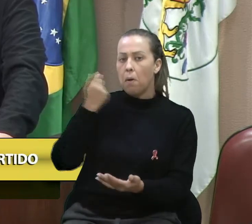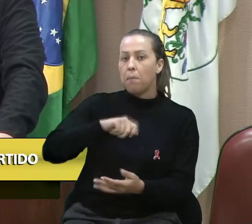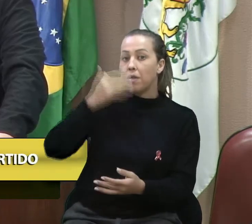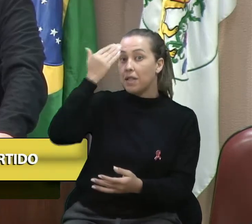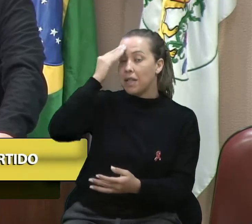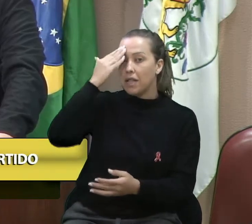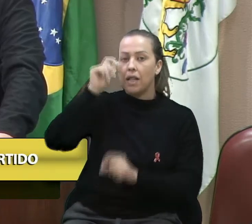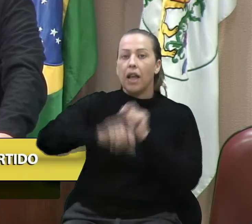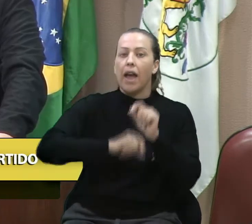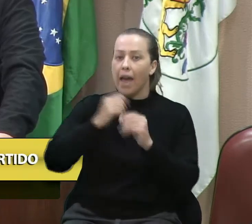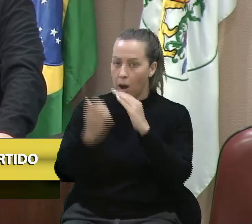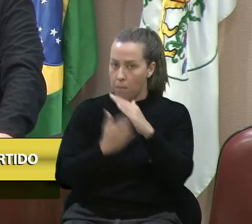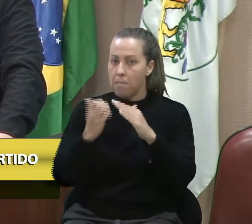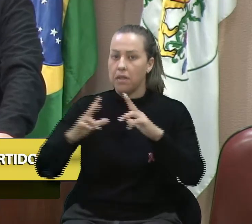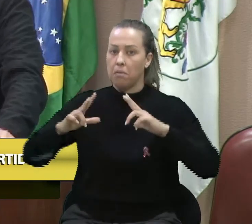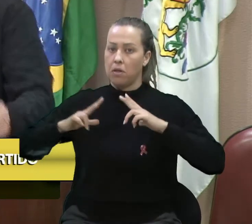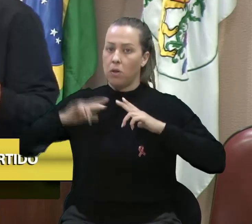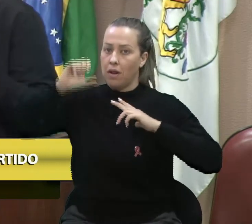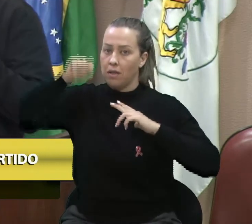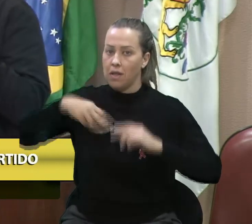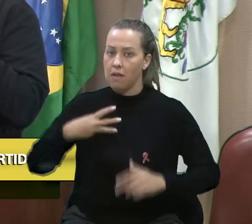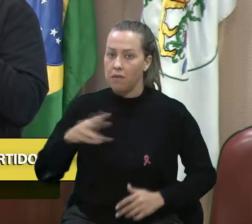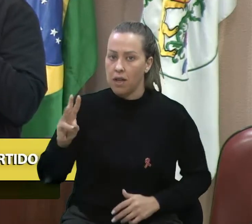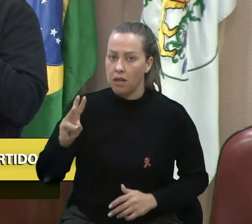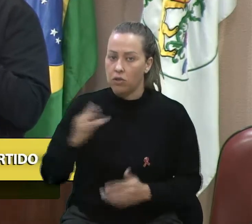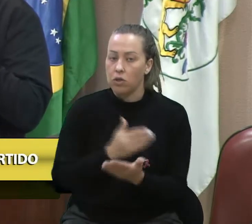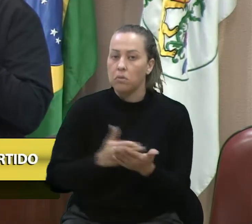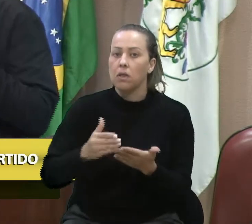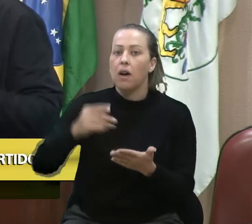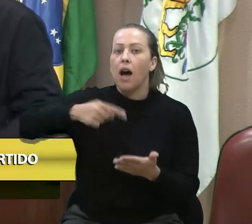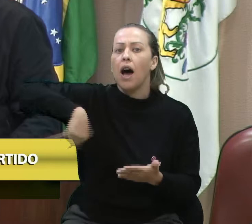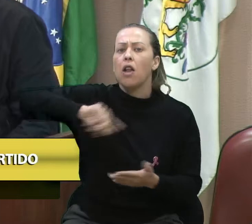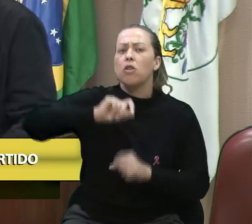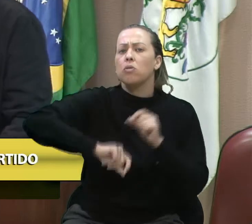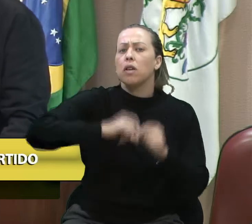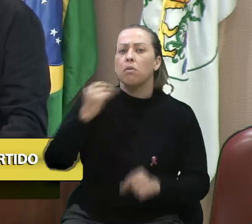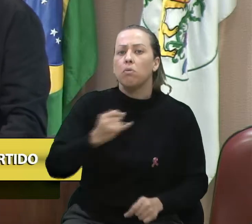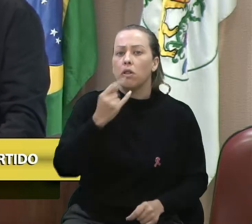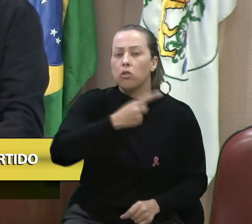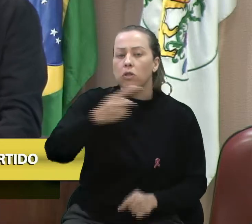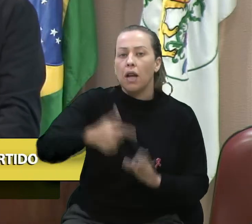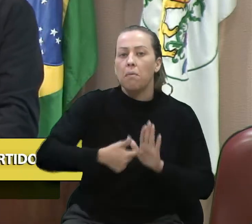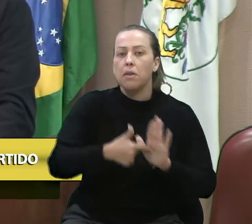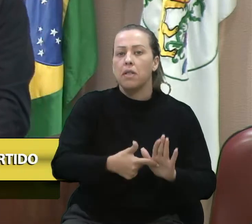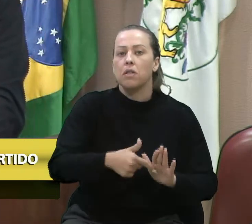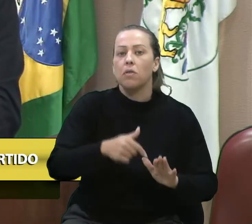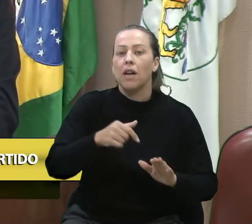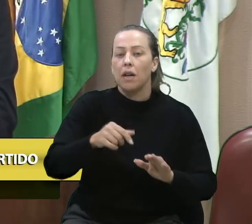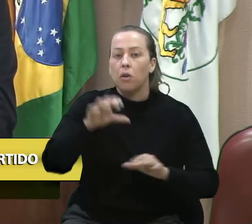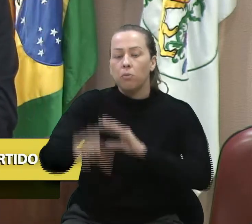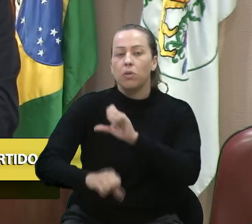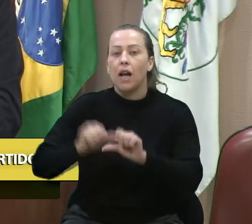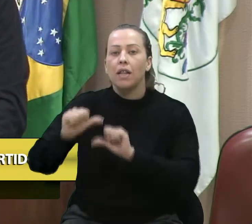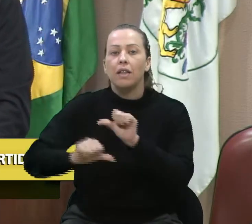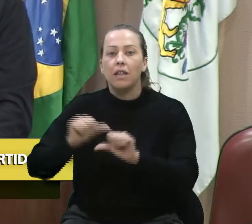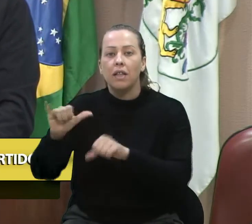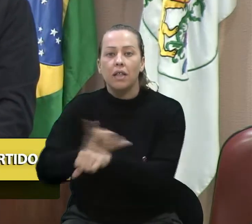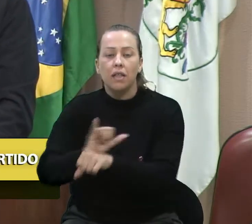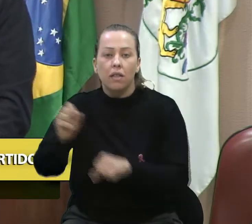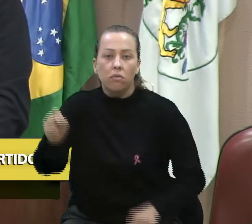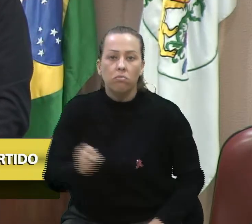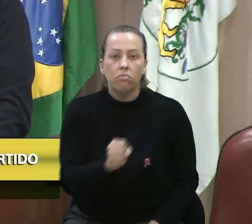querendo ou não, é uma empresa privada, a gente tem que começar nessa casa aqui. Eu acho importante nós apresentarmos alternativas para